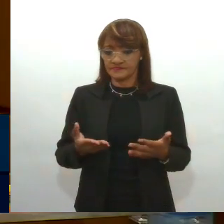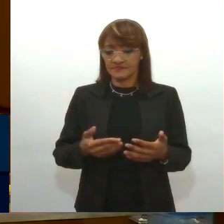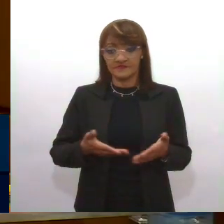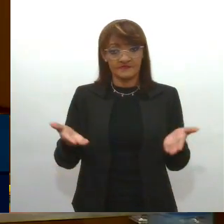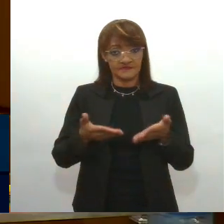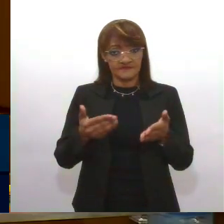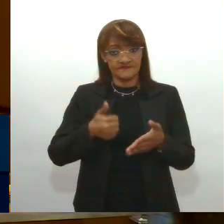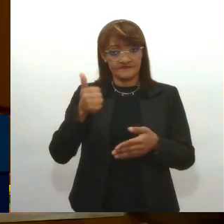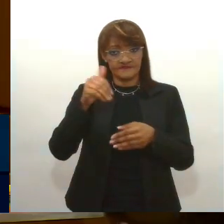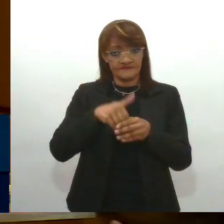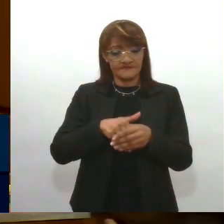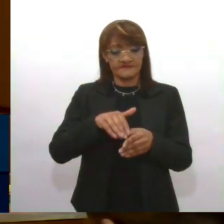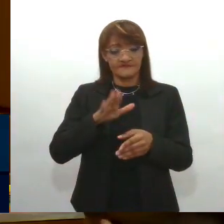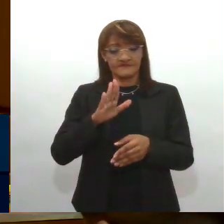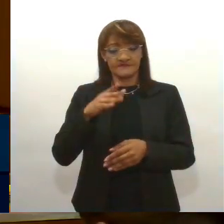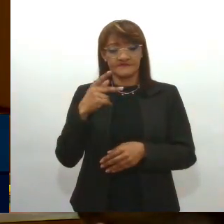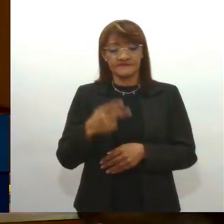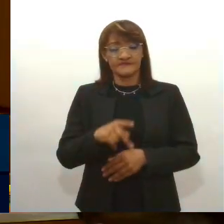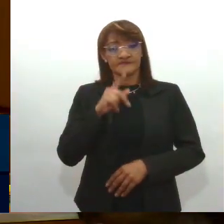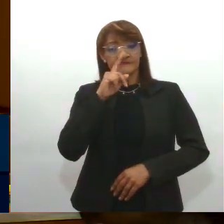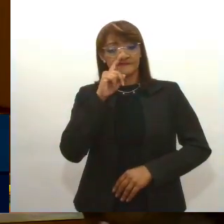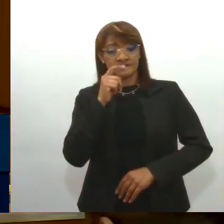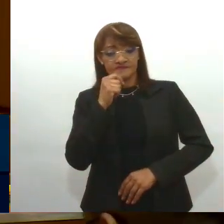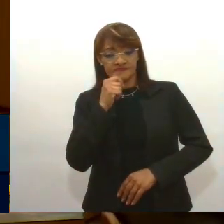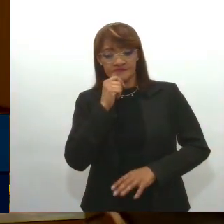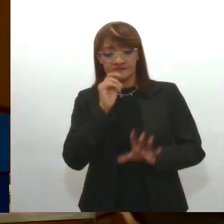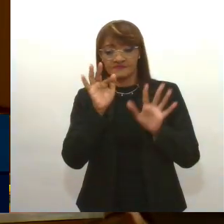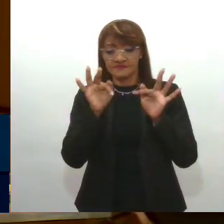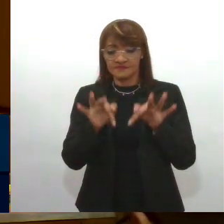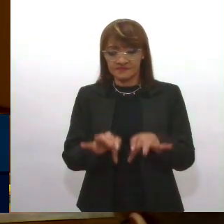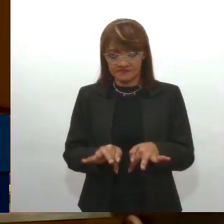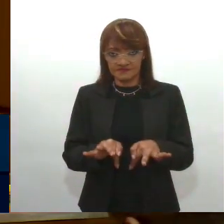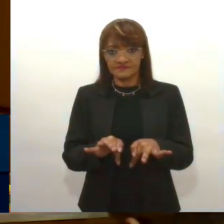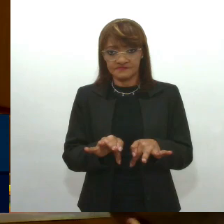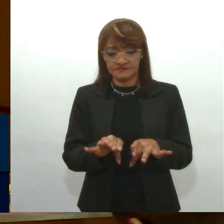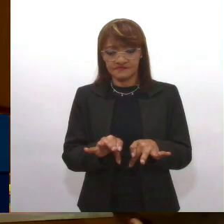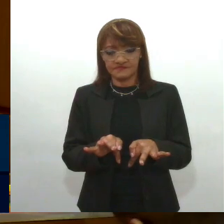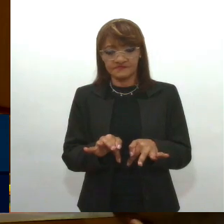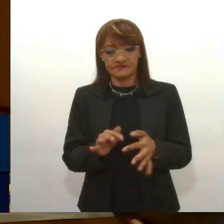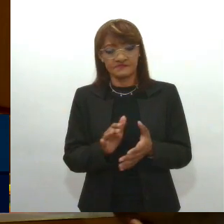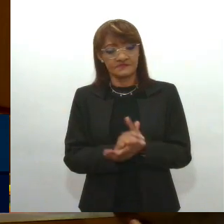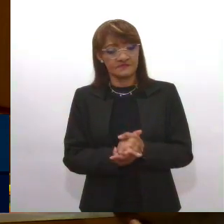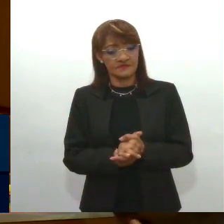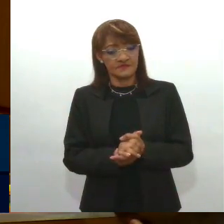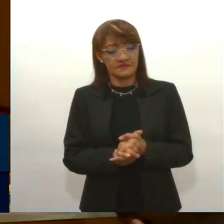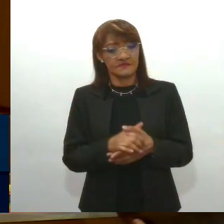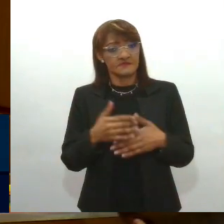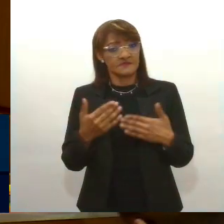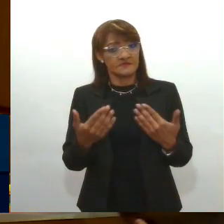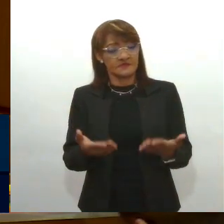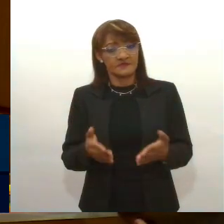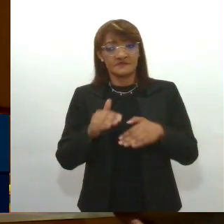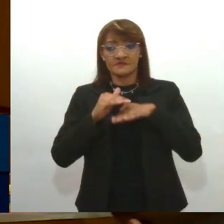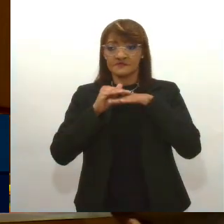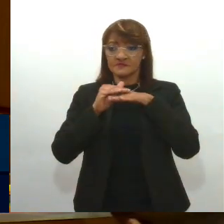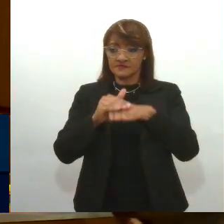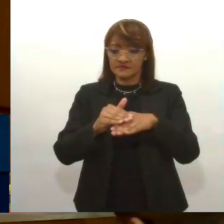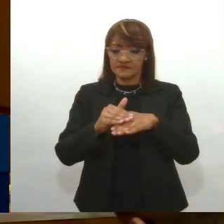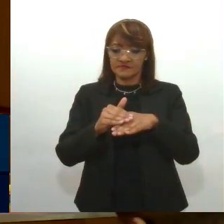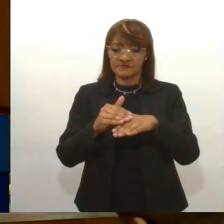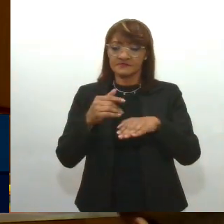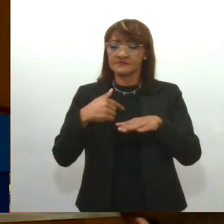Aracaju terminou no último domingo e eu preciso dizer que estou muito feliz com o